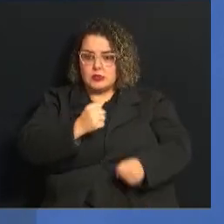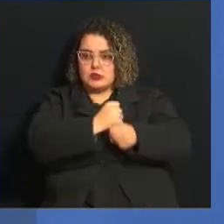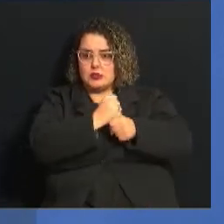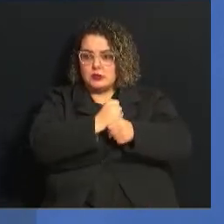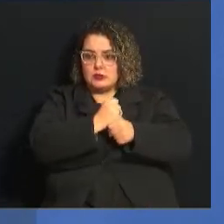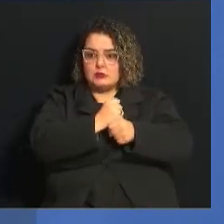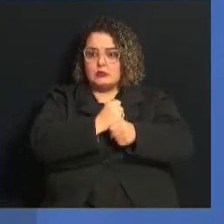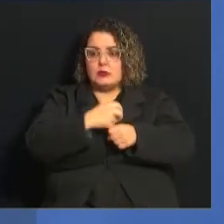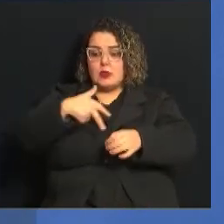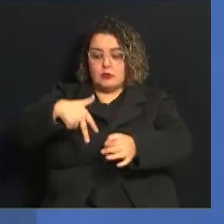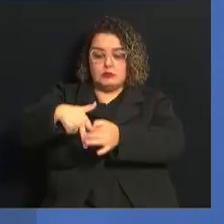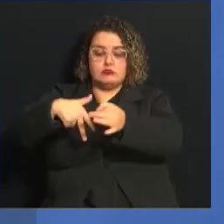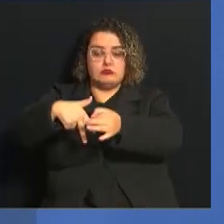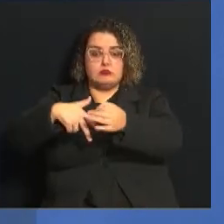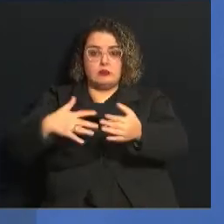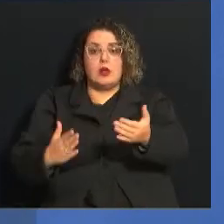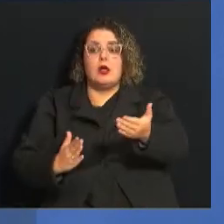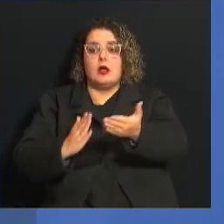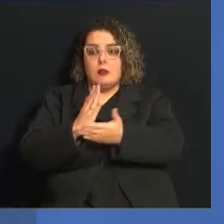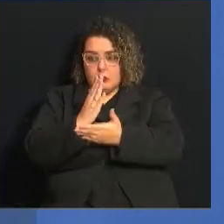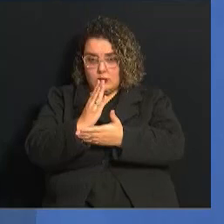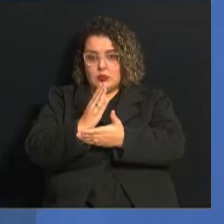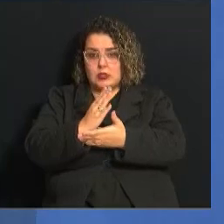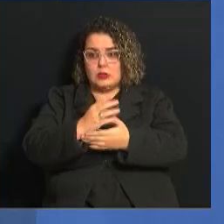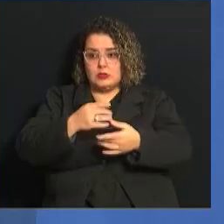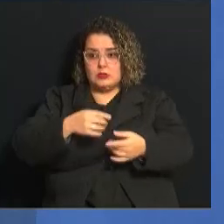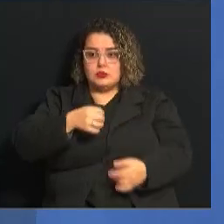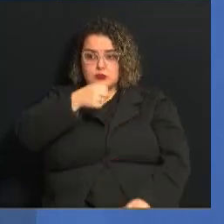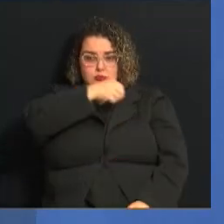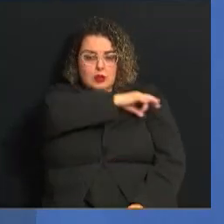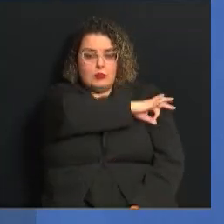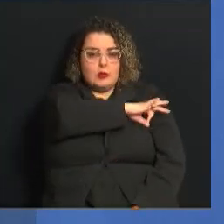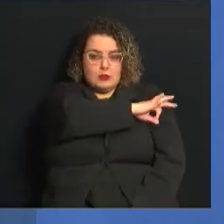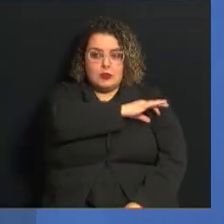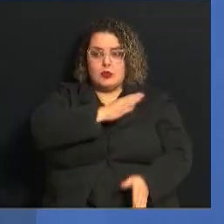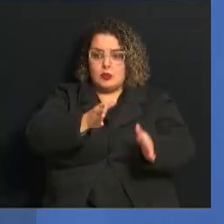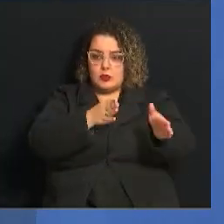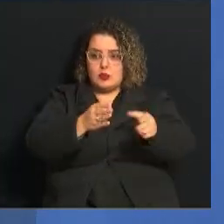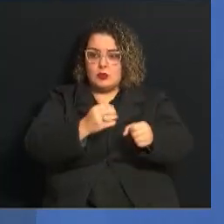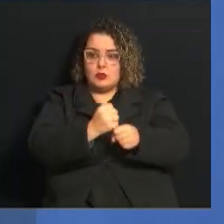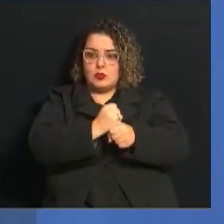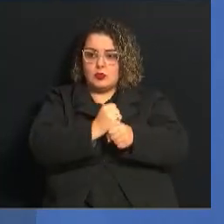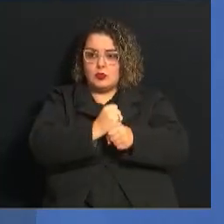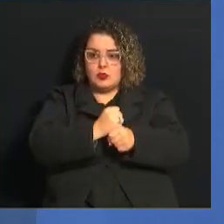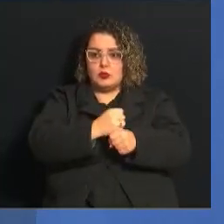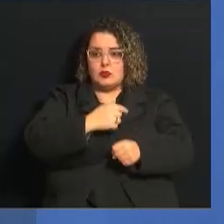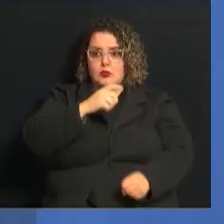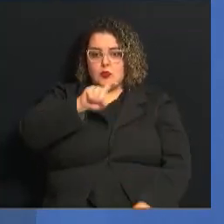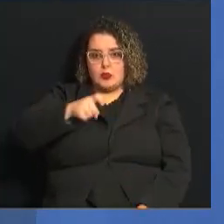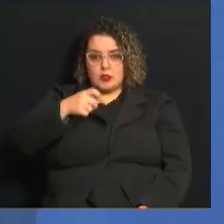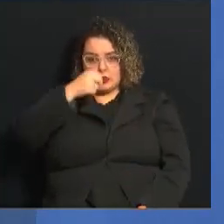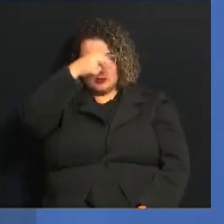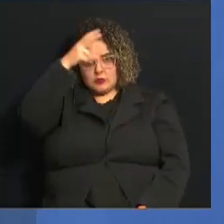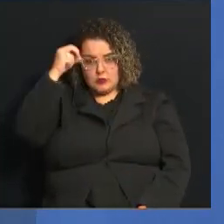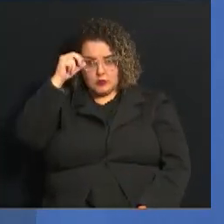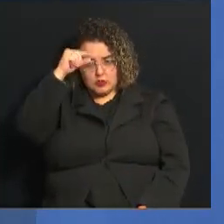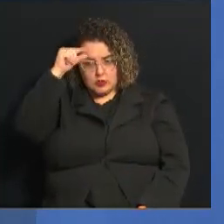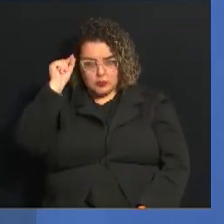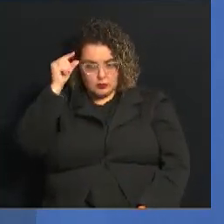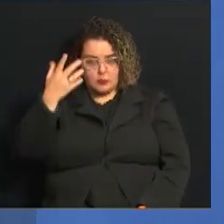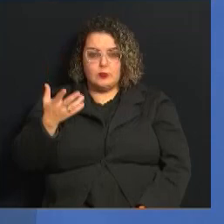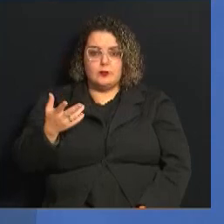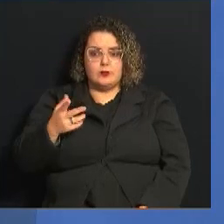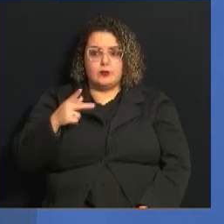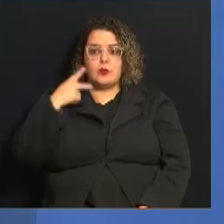do TC que aprovou as contas da prefeitura naquele ano durante o governo do prefeito Jonas donizette ovelha o